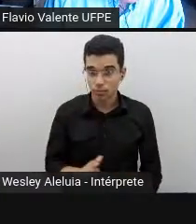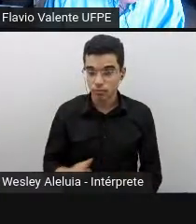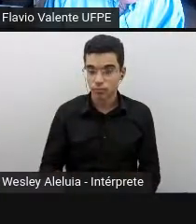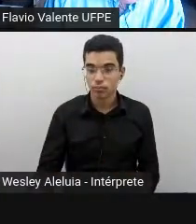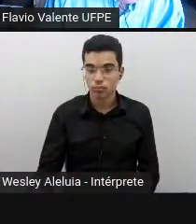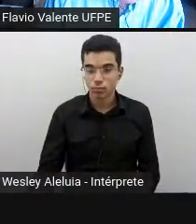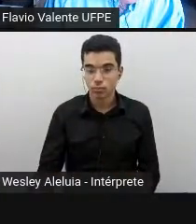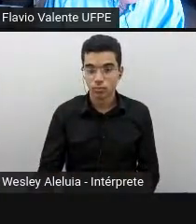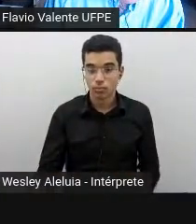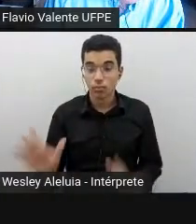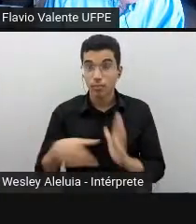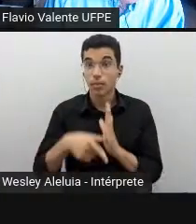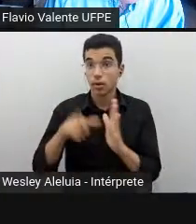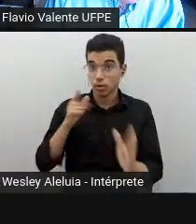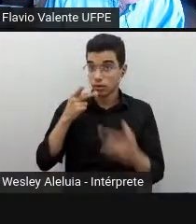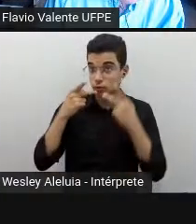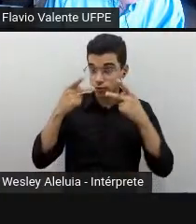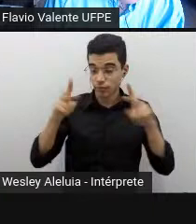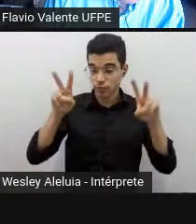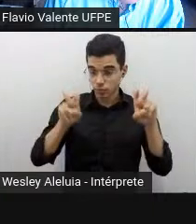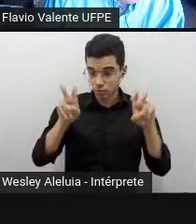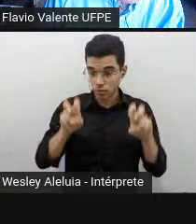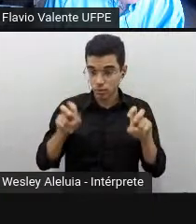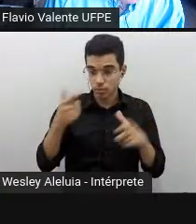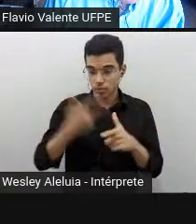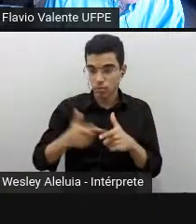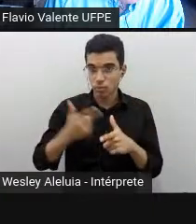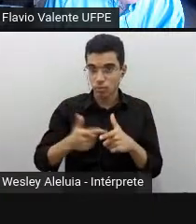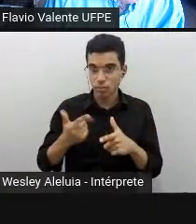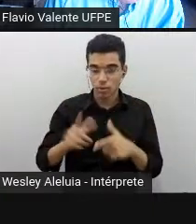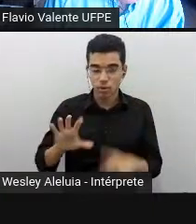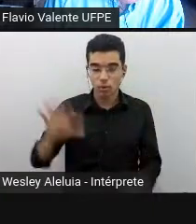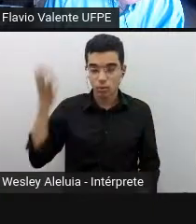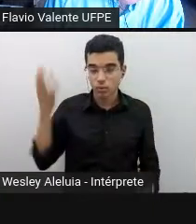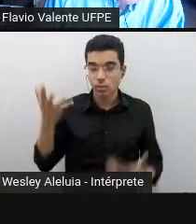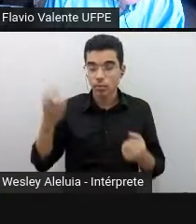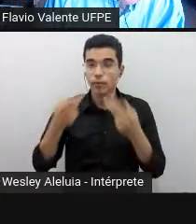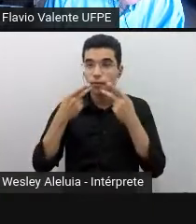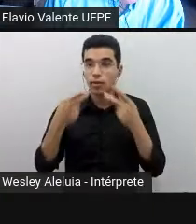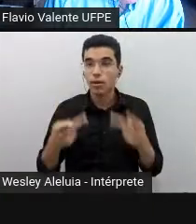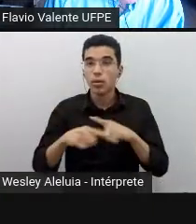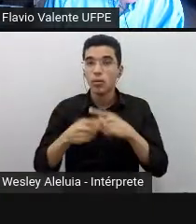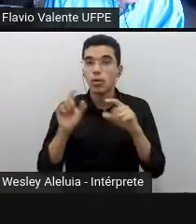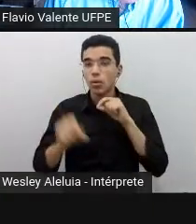Antes de falar sobre esse problema, vamos falar sobre as lacunas.